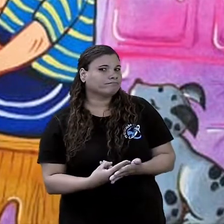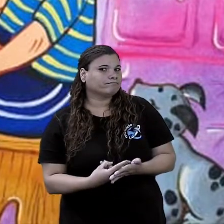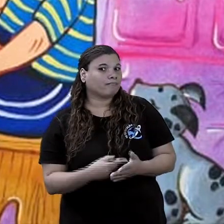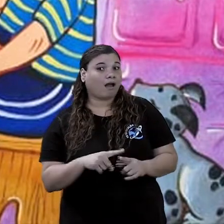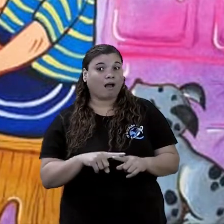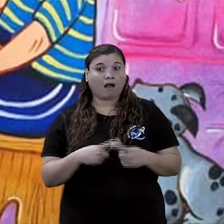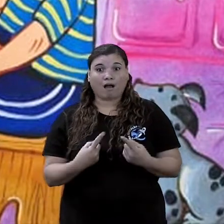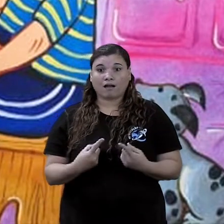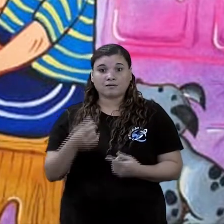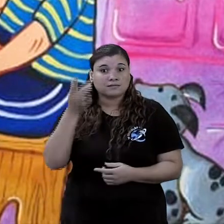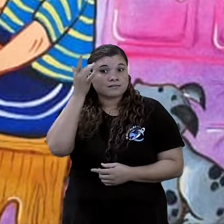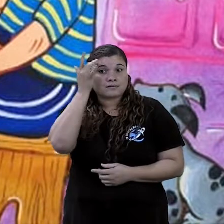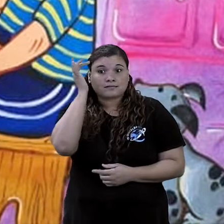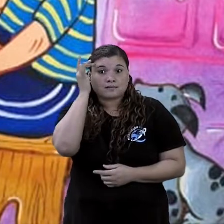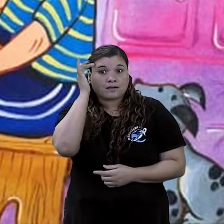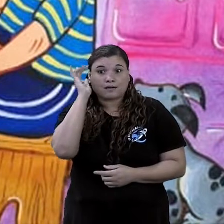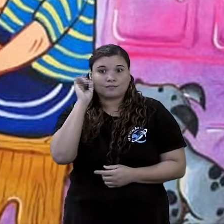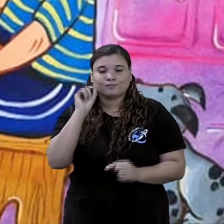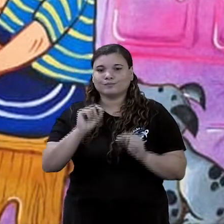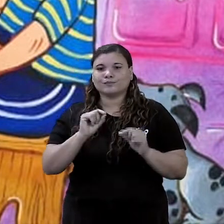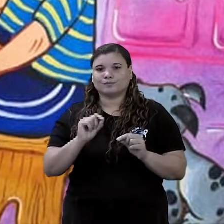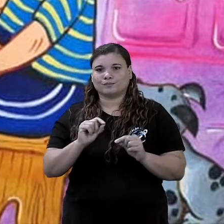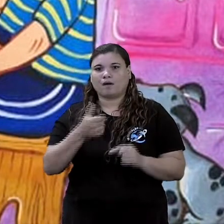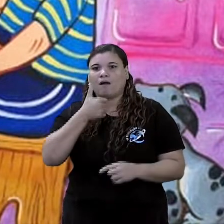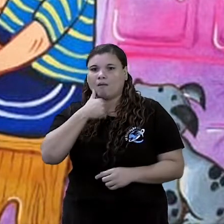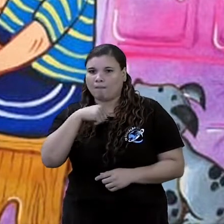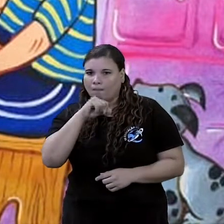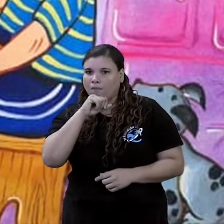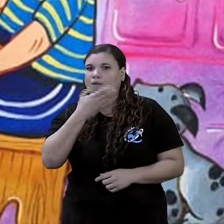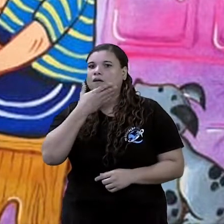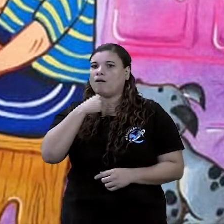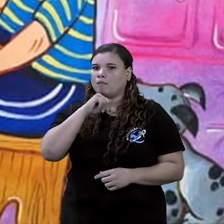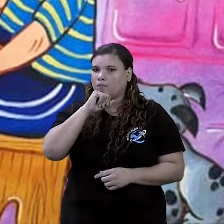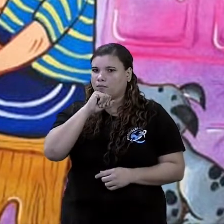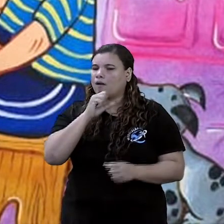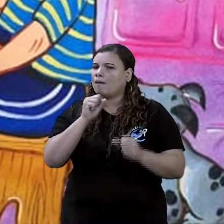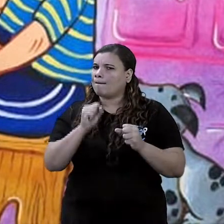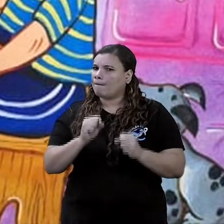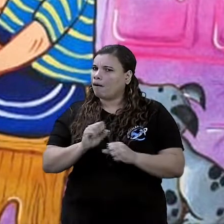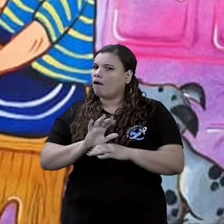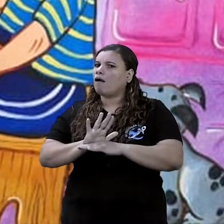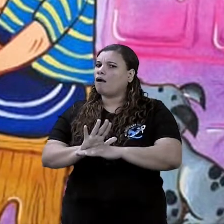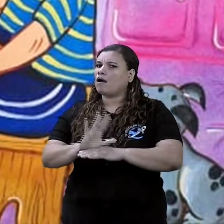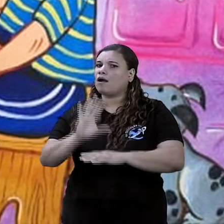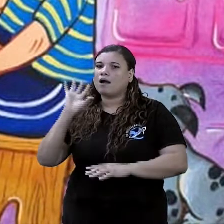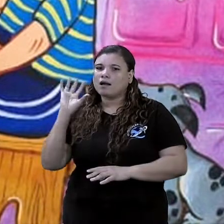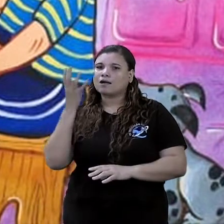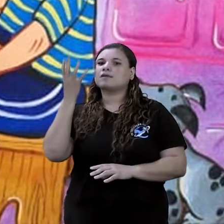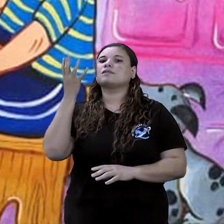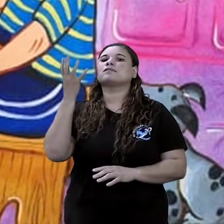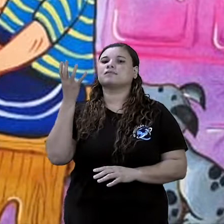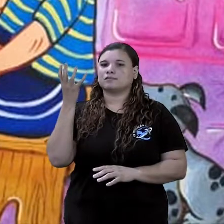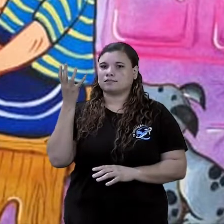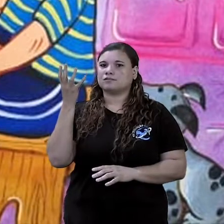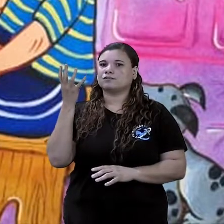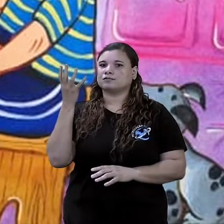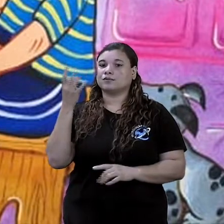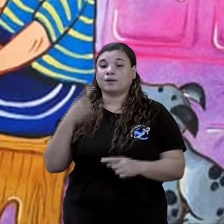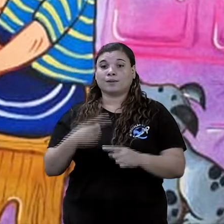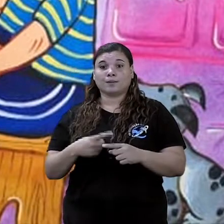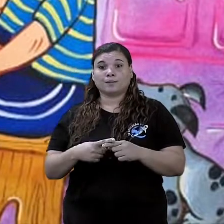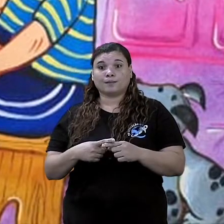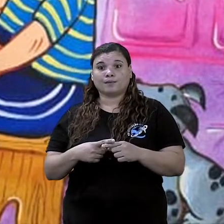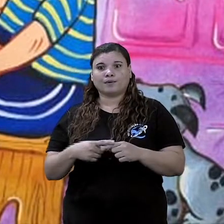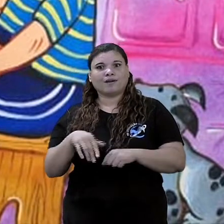pais podiam ajudar muito a resolver coisas assim. Os pais podem conversar